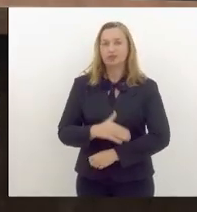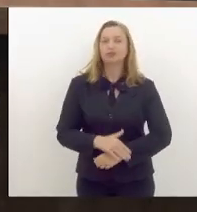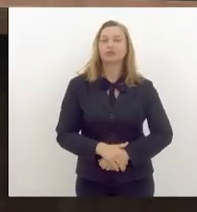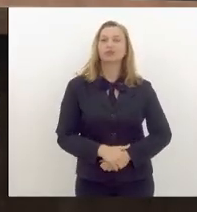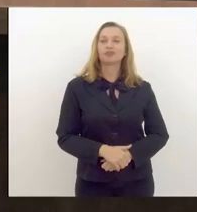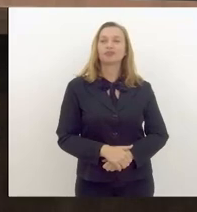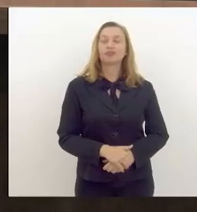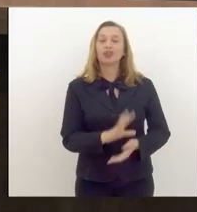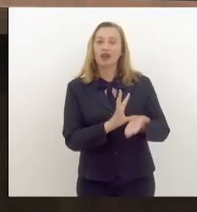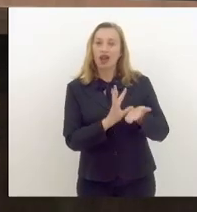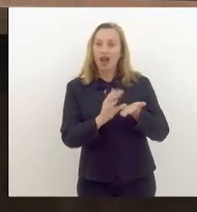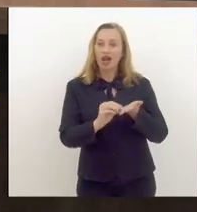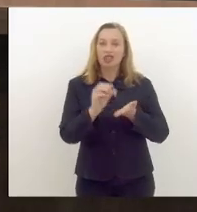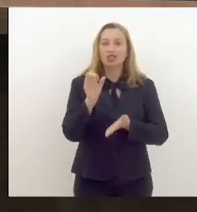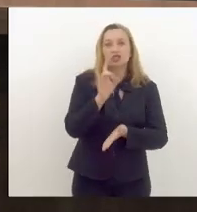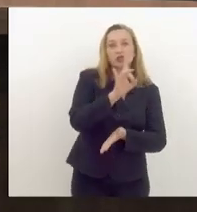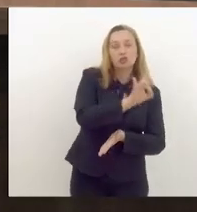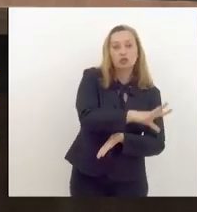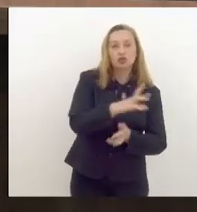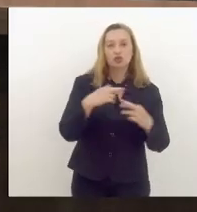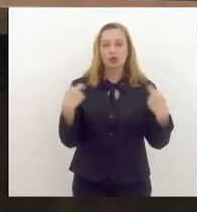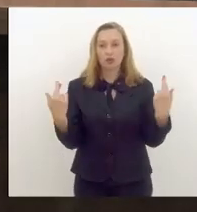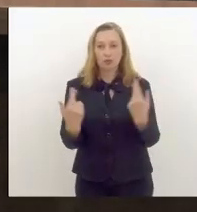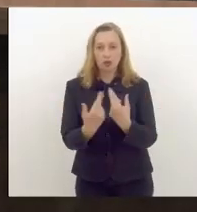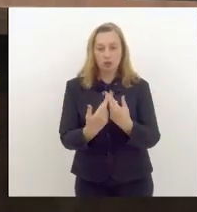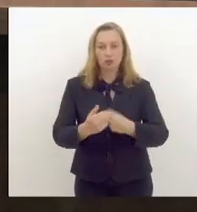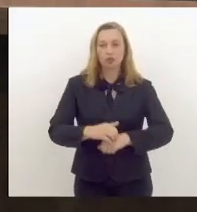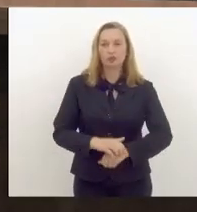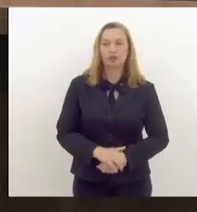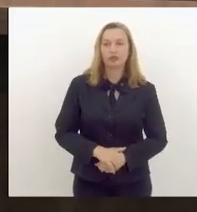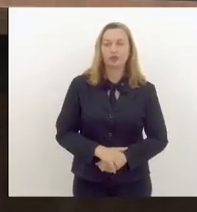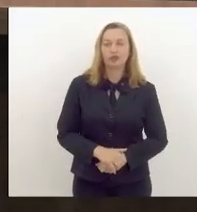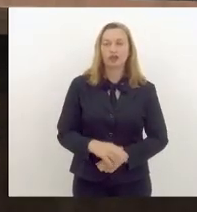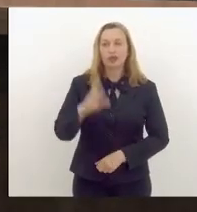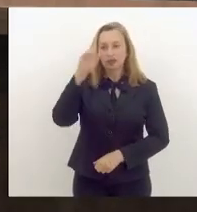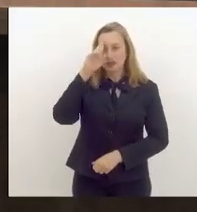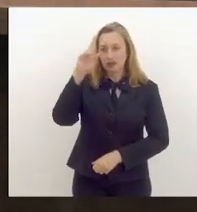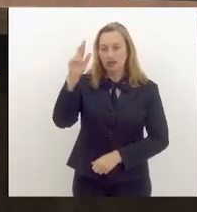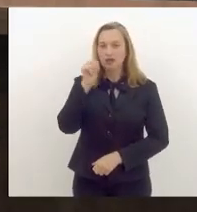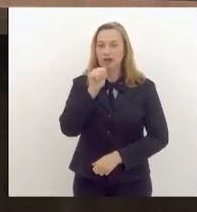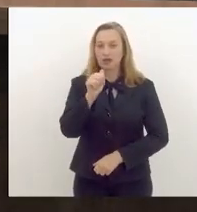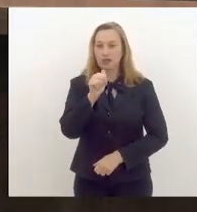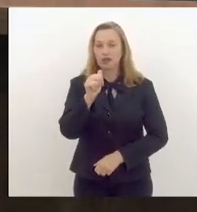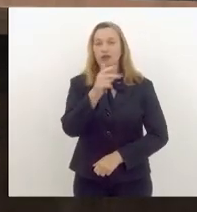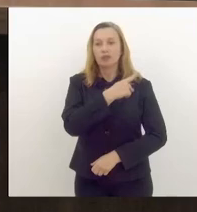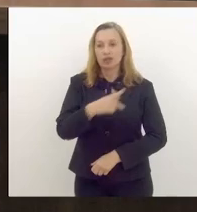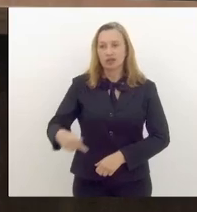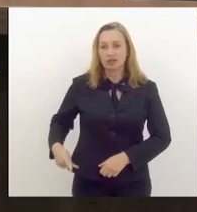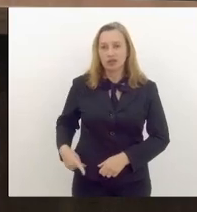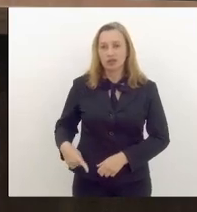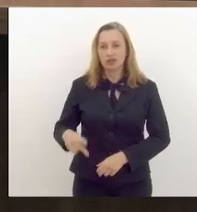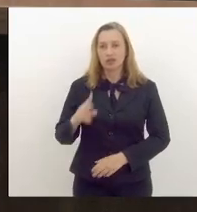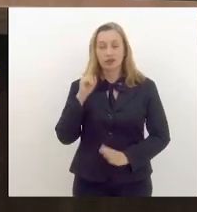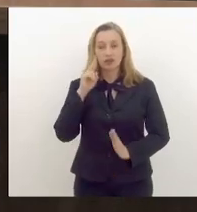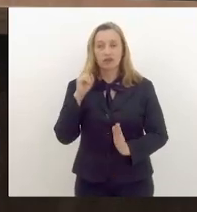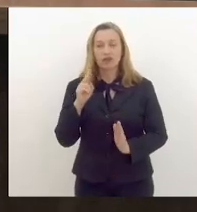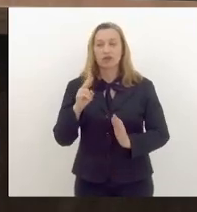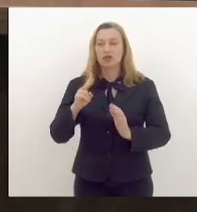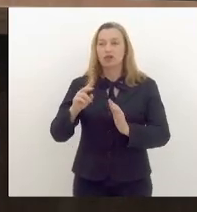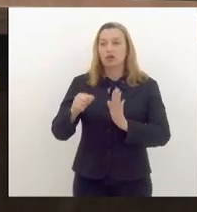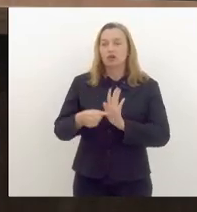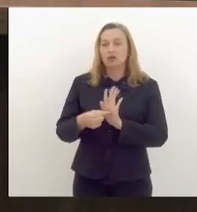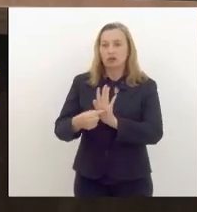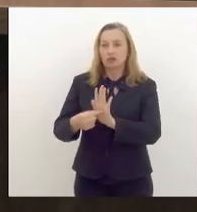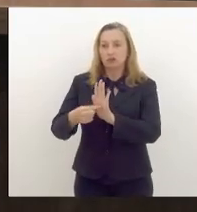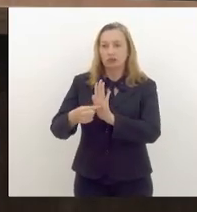a Harpa da última sessão senhora Presidente a água reflete com exatidão